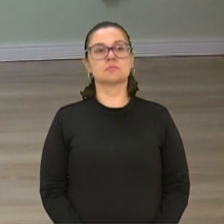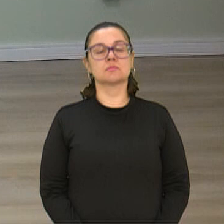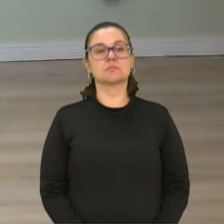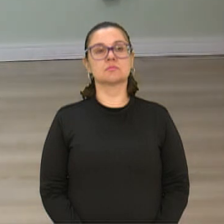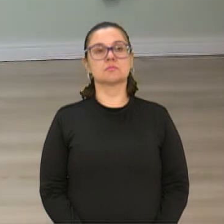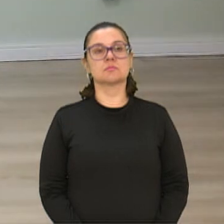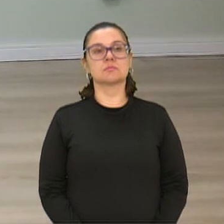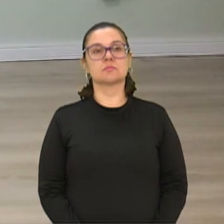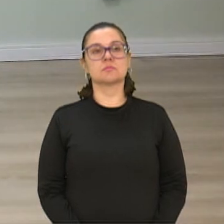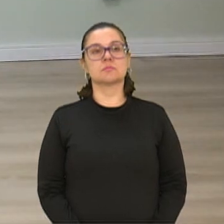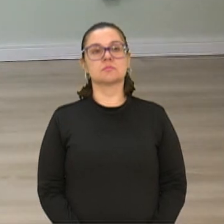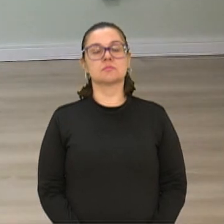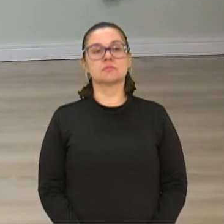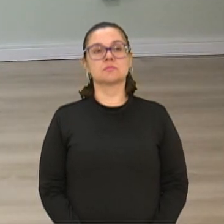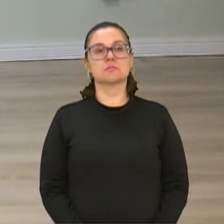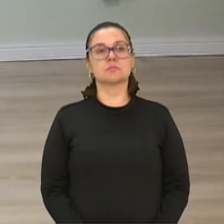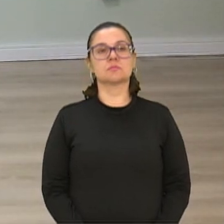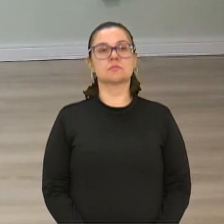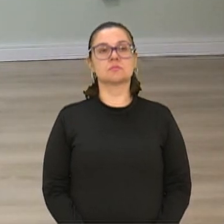caminha,